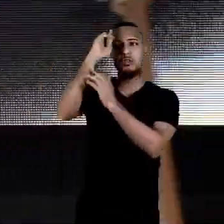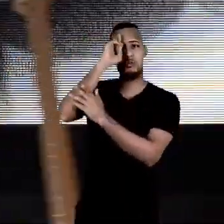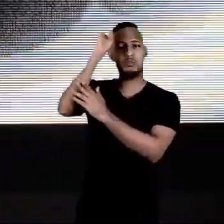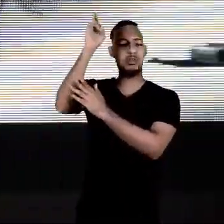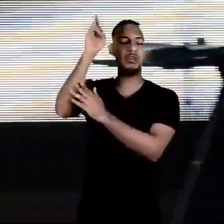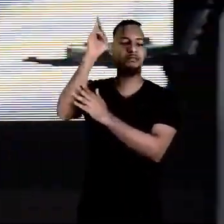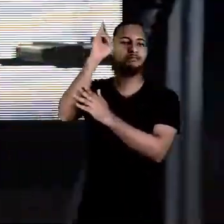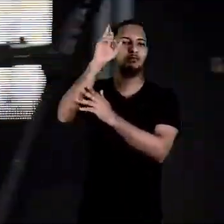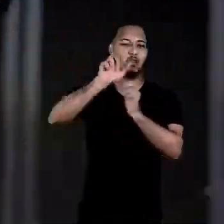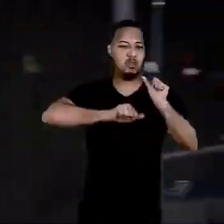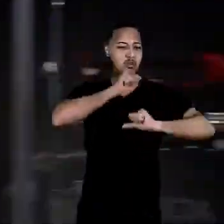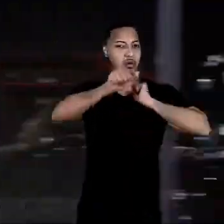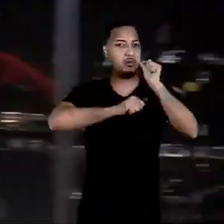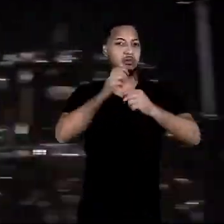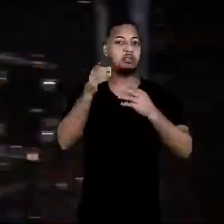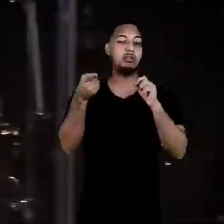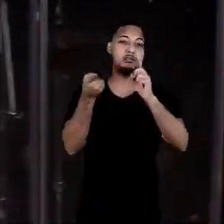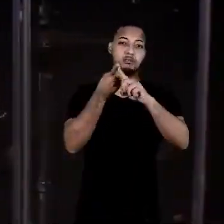Pode celebrar o Senhor.